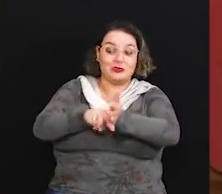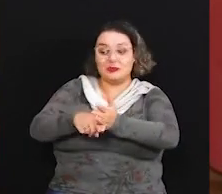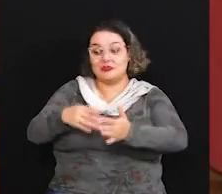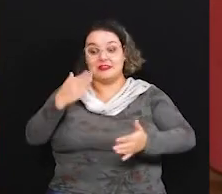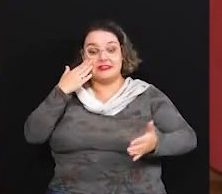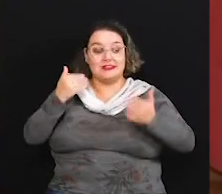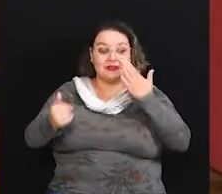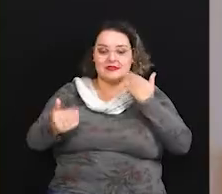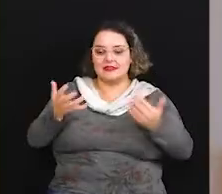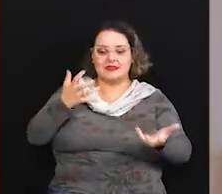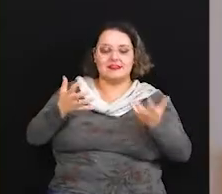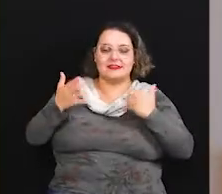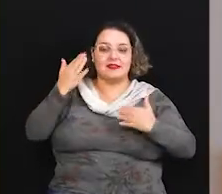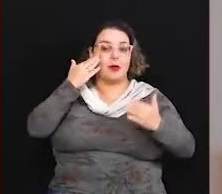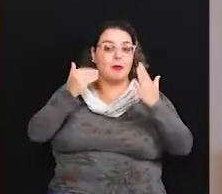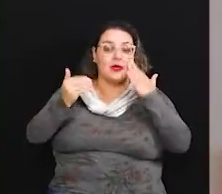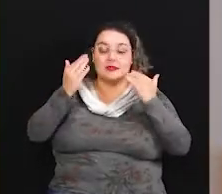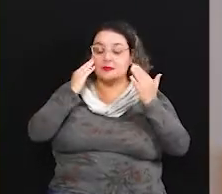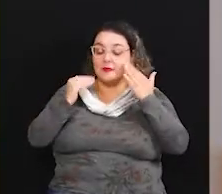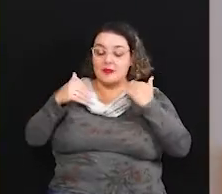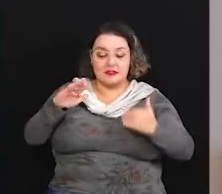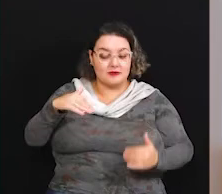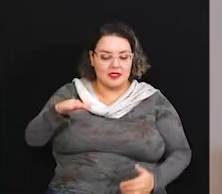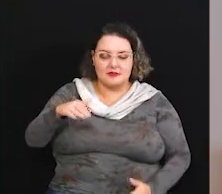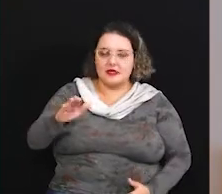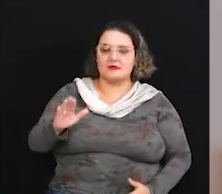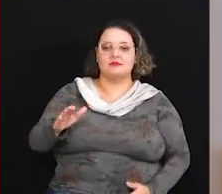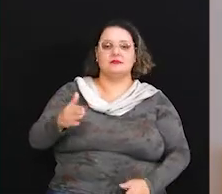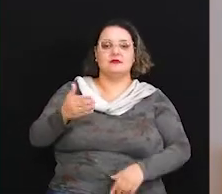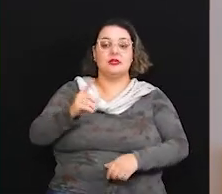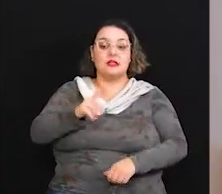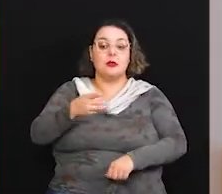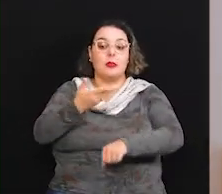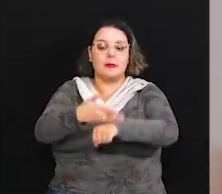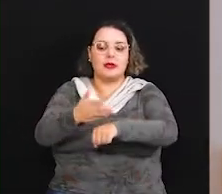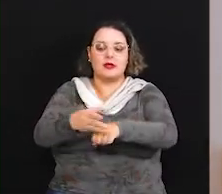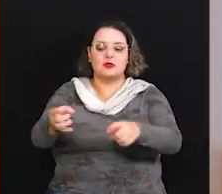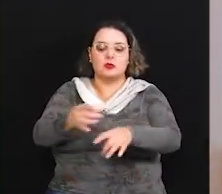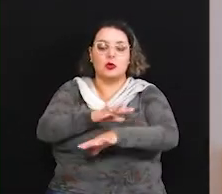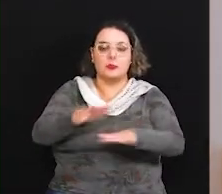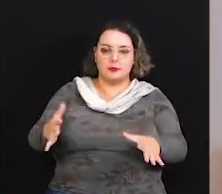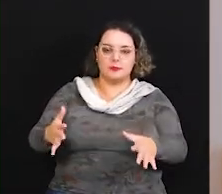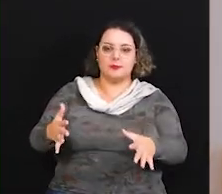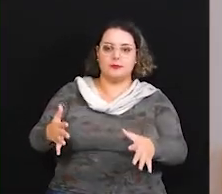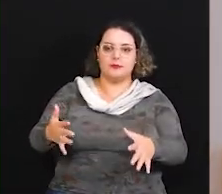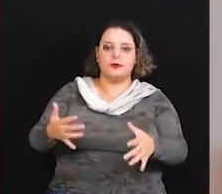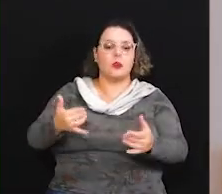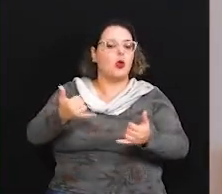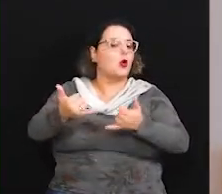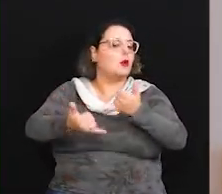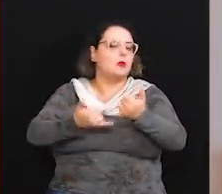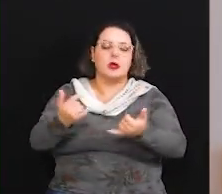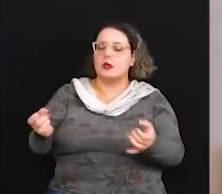de descobertas, né, e não trazer uma prática pronta. O